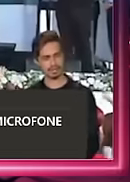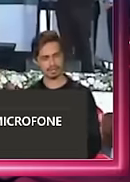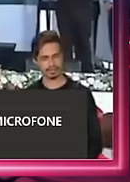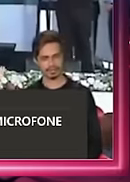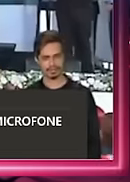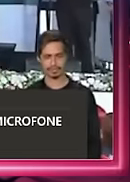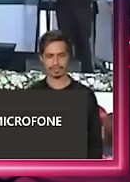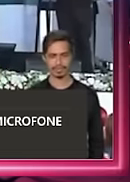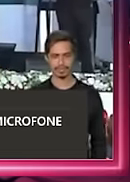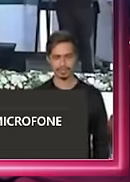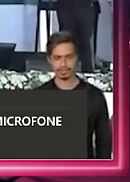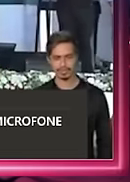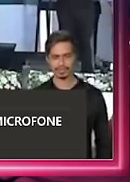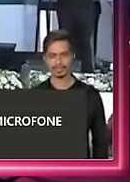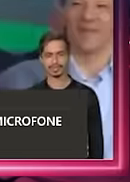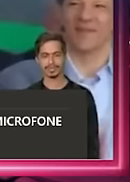Janja.